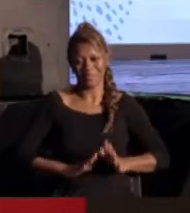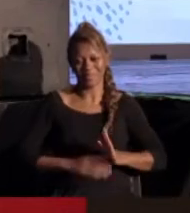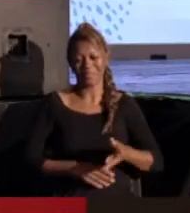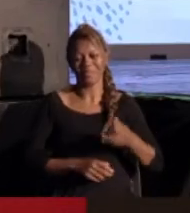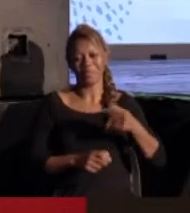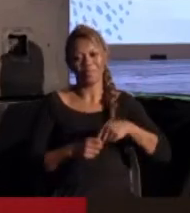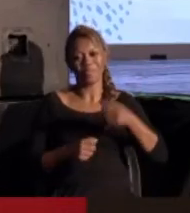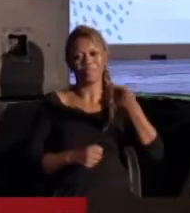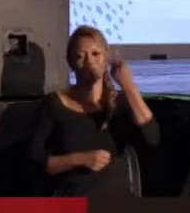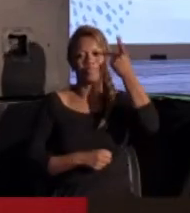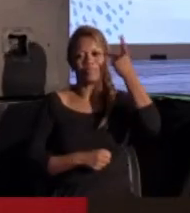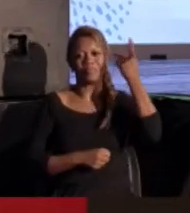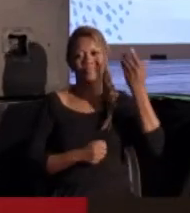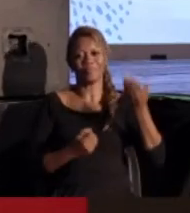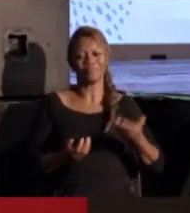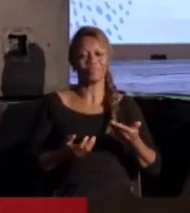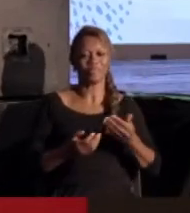Paulo,